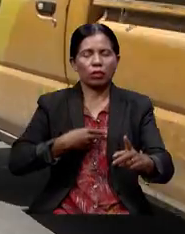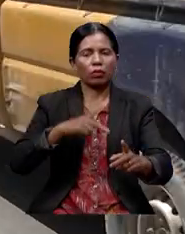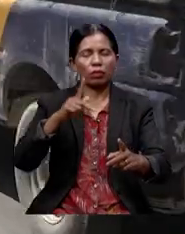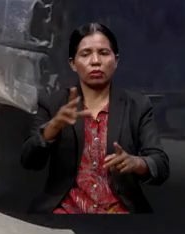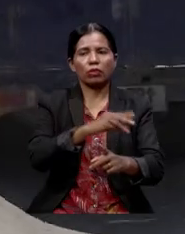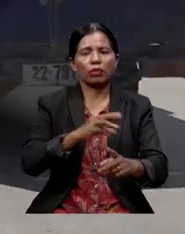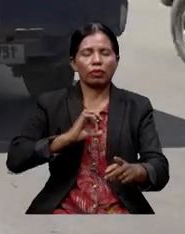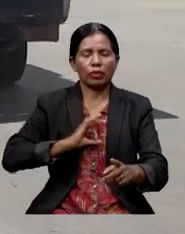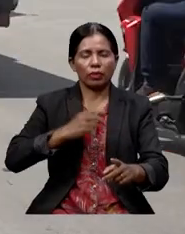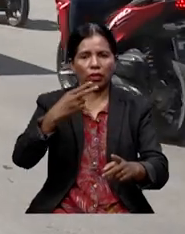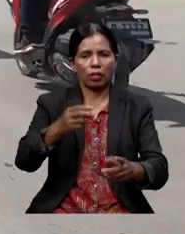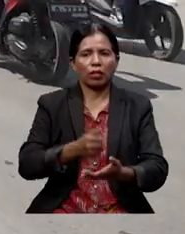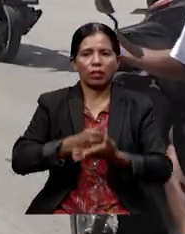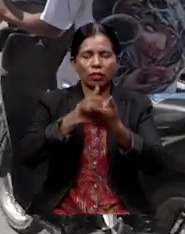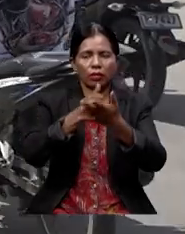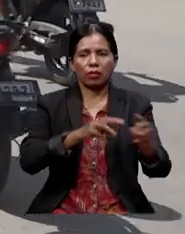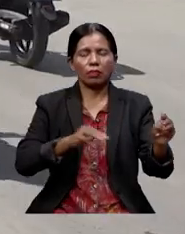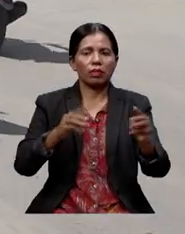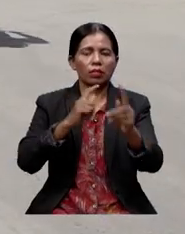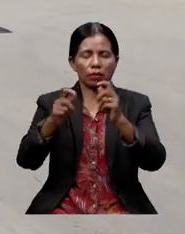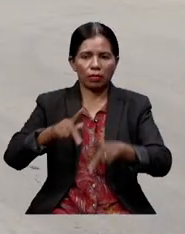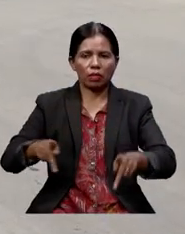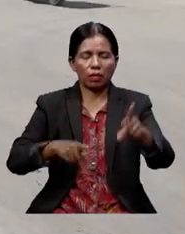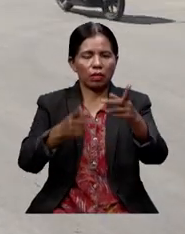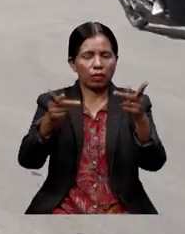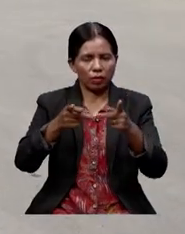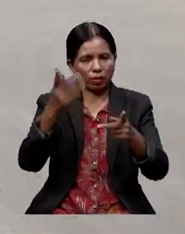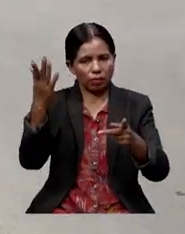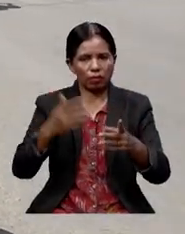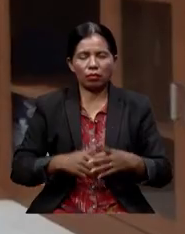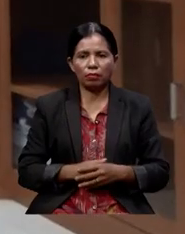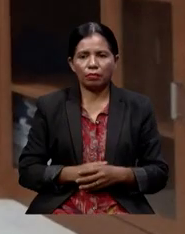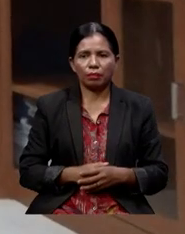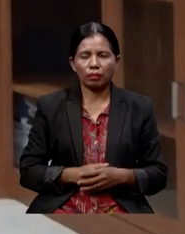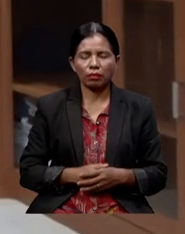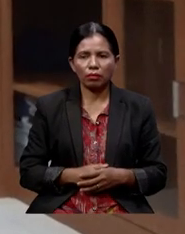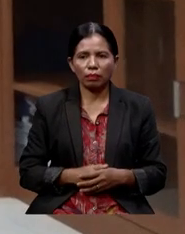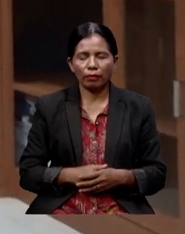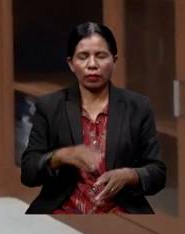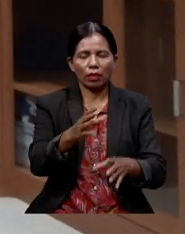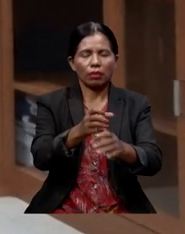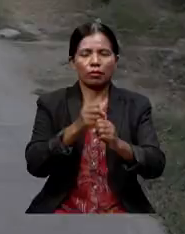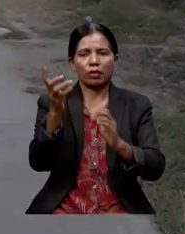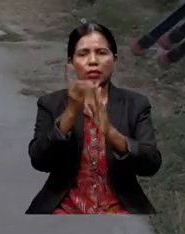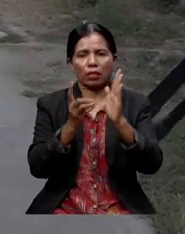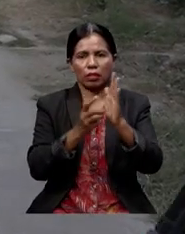ahi, non è bello facilita movimento trasporto pubblico, io fate refere. Ora, a me sanno in una, levantamento dare su